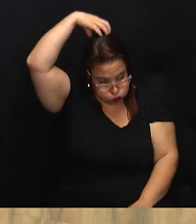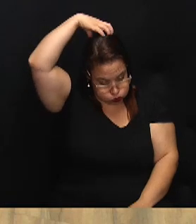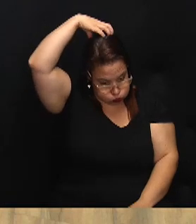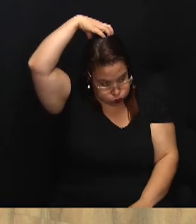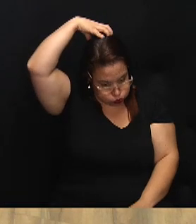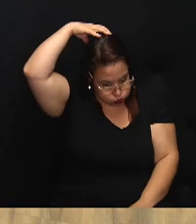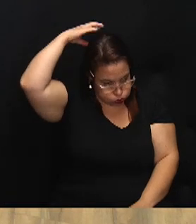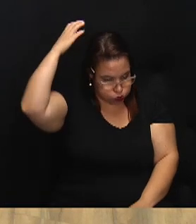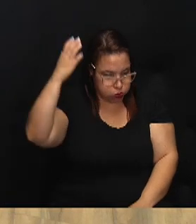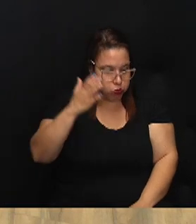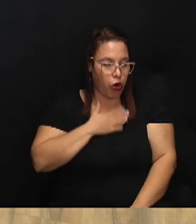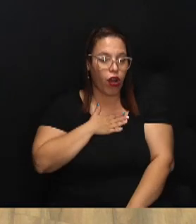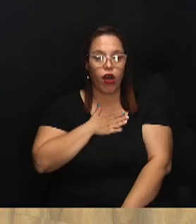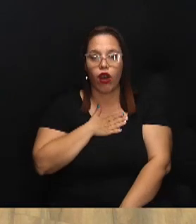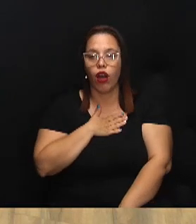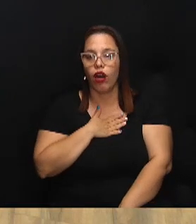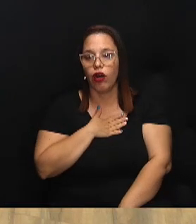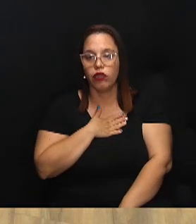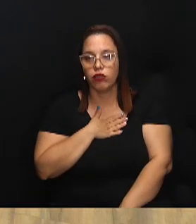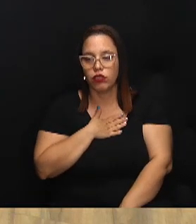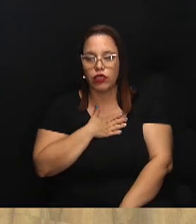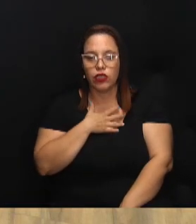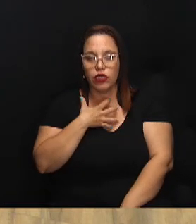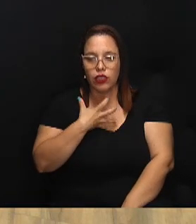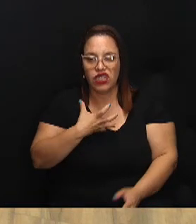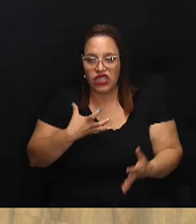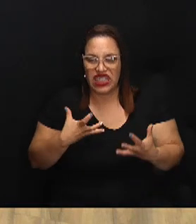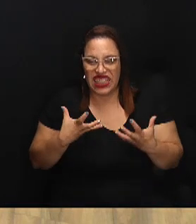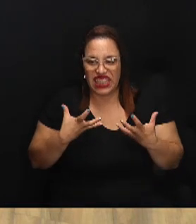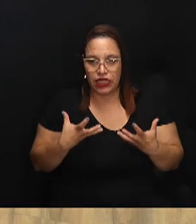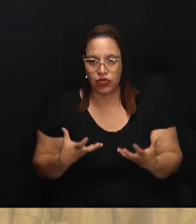presente o sentimento de culpa intenso, né,